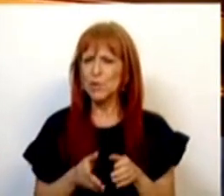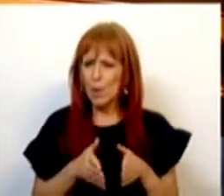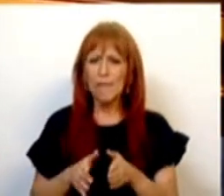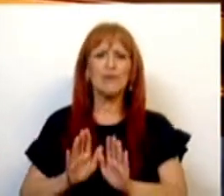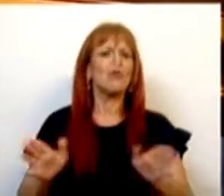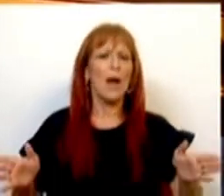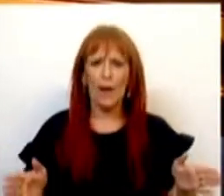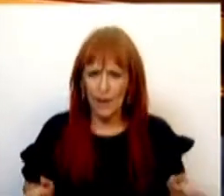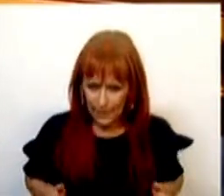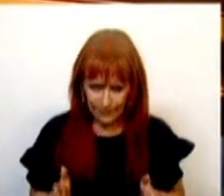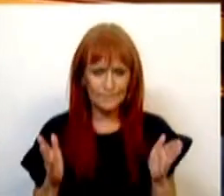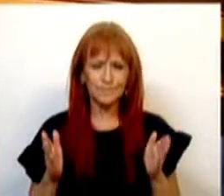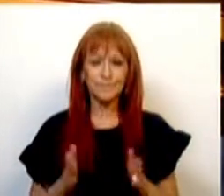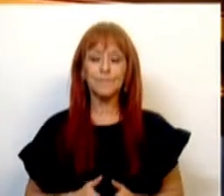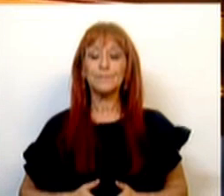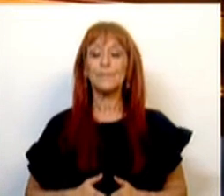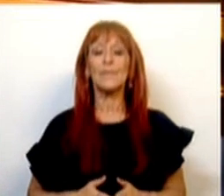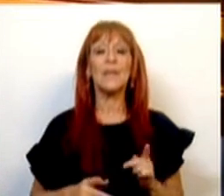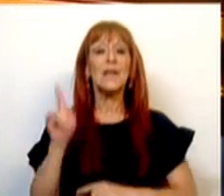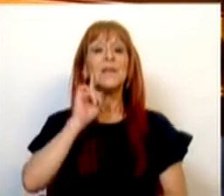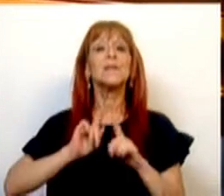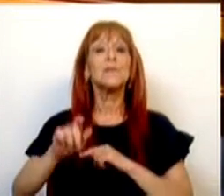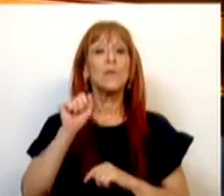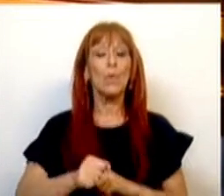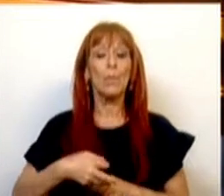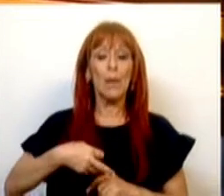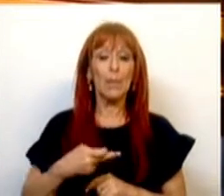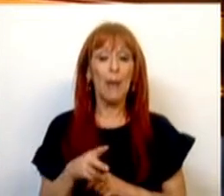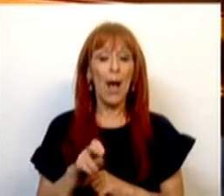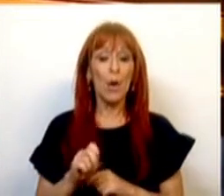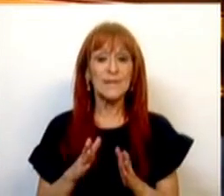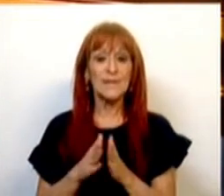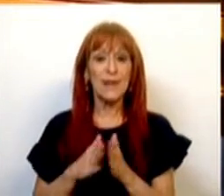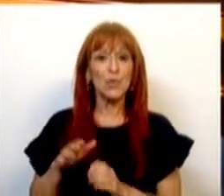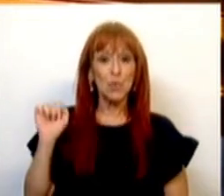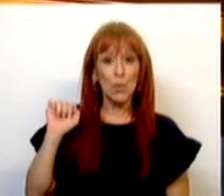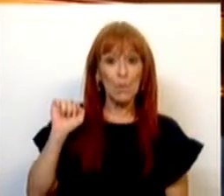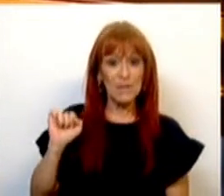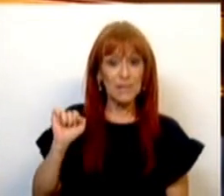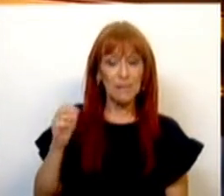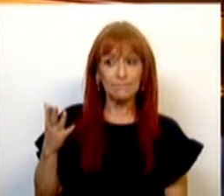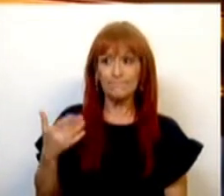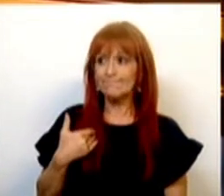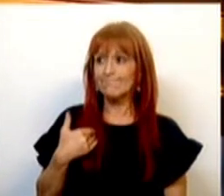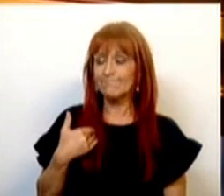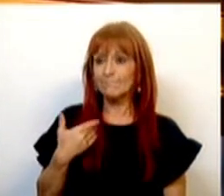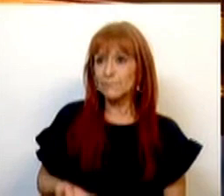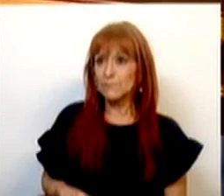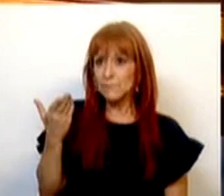caminho. Em relação à Sra. Deputada Paula Santos, do PCP, enfim, eu vou